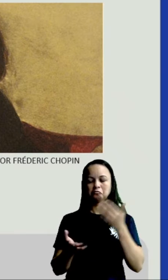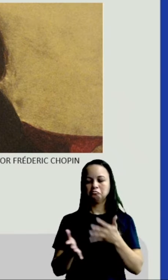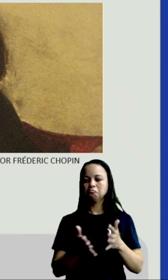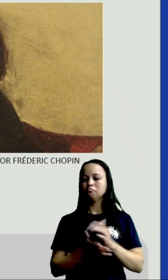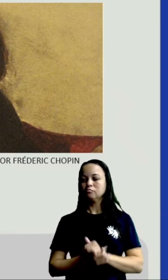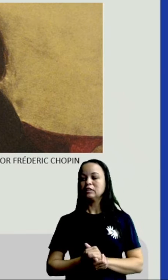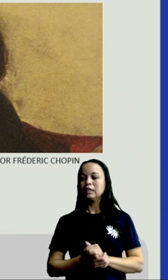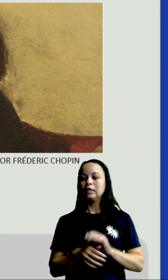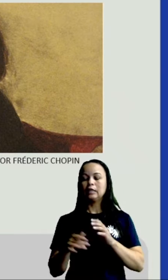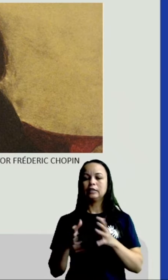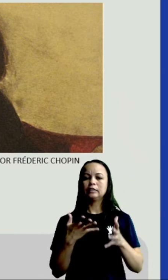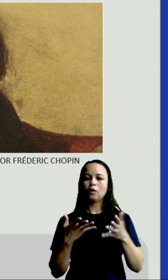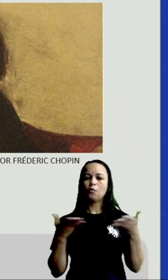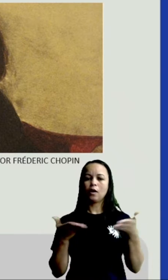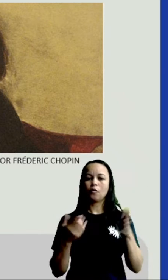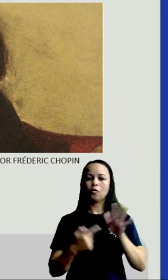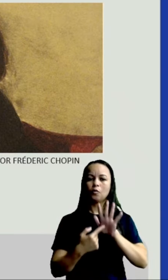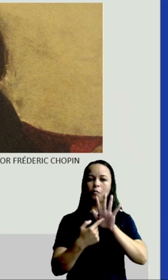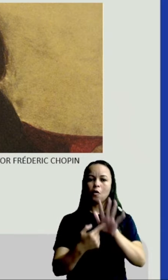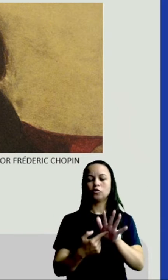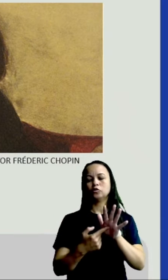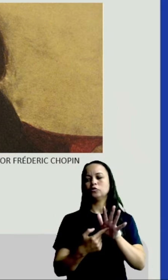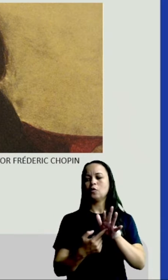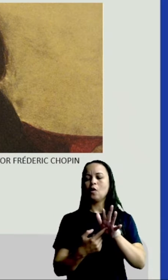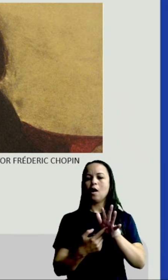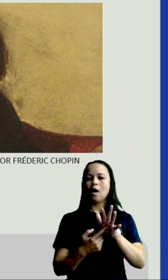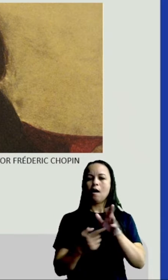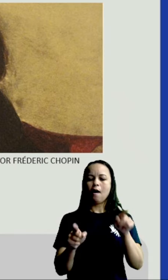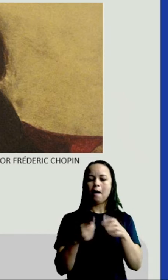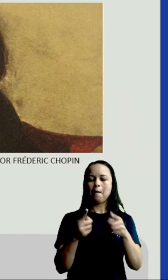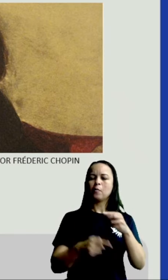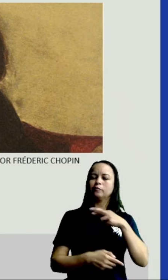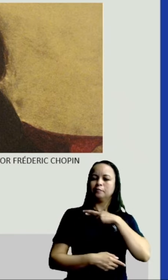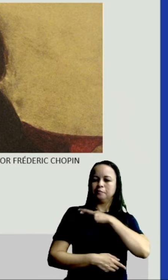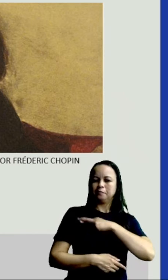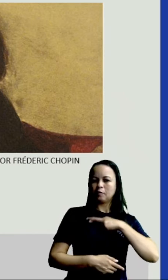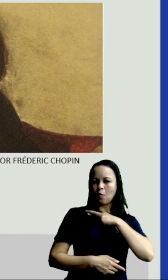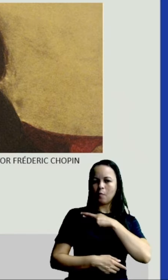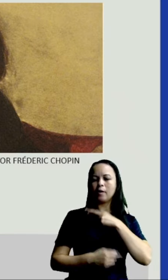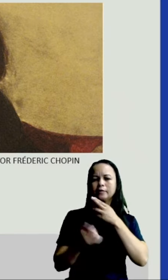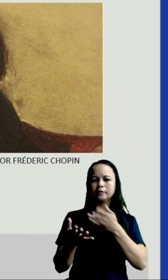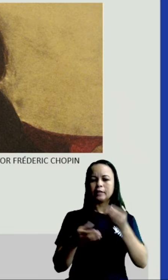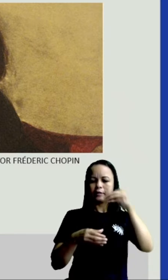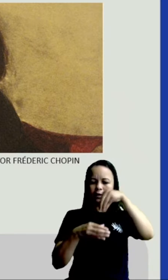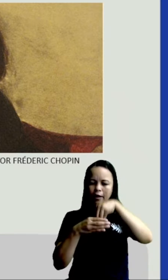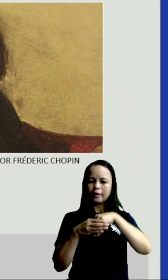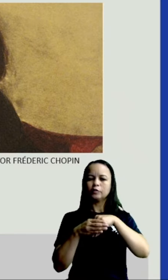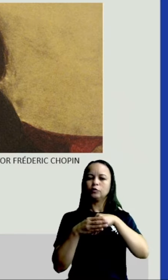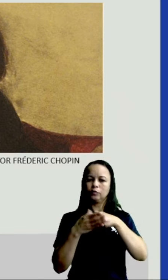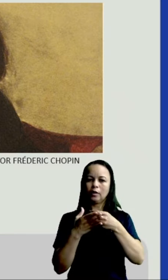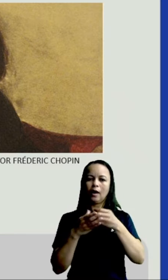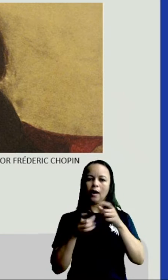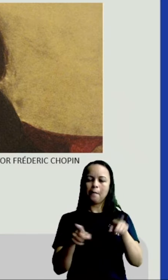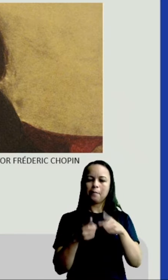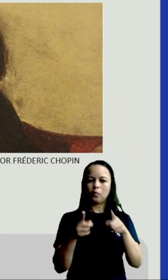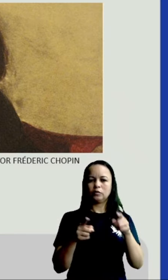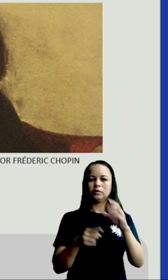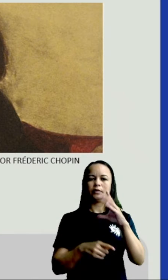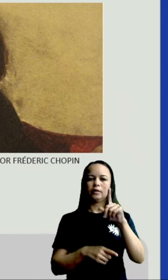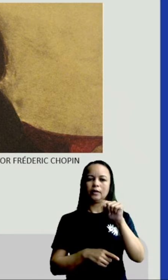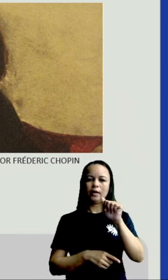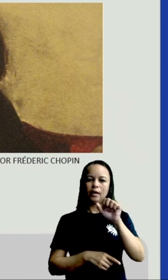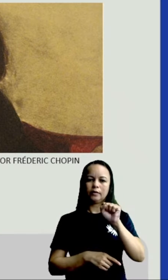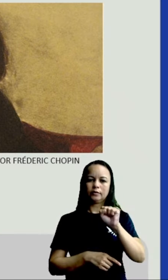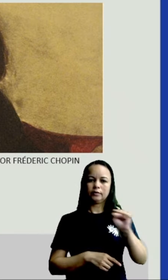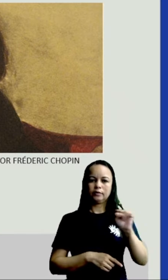né a música no romantismo que é também dentro da música clássica tá no século 19